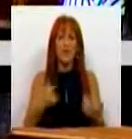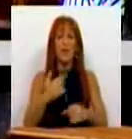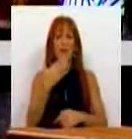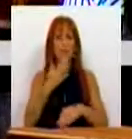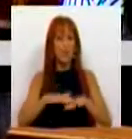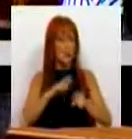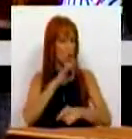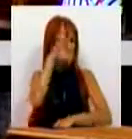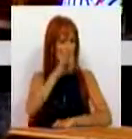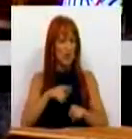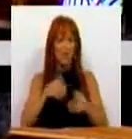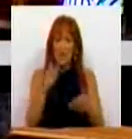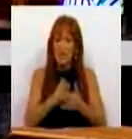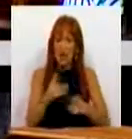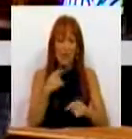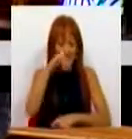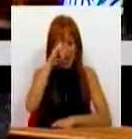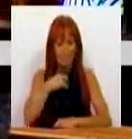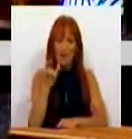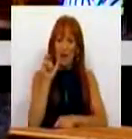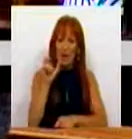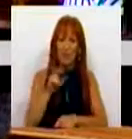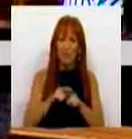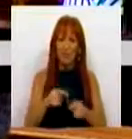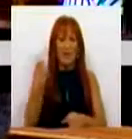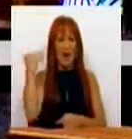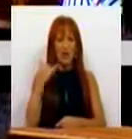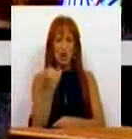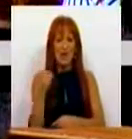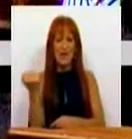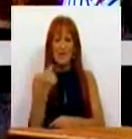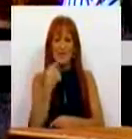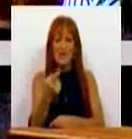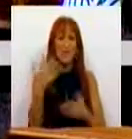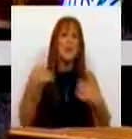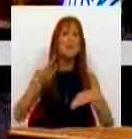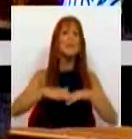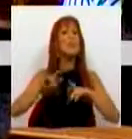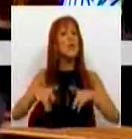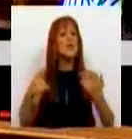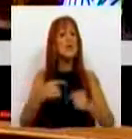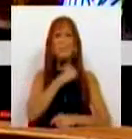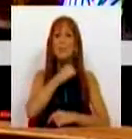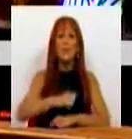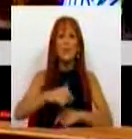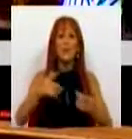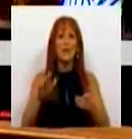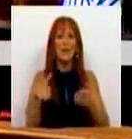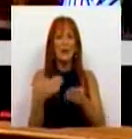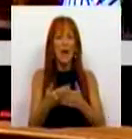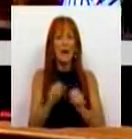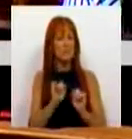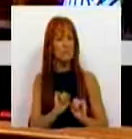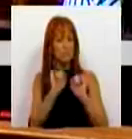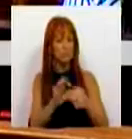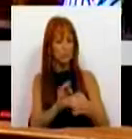por isso ao Sr. Ministro não só ter relembrado as palavras que usou em 2015, mas pelo facto de ter permitido dar, com a